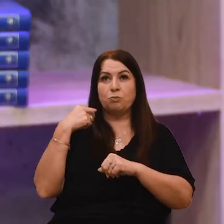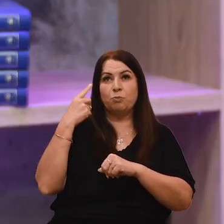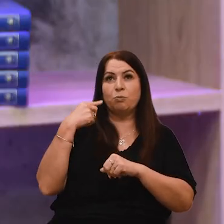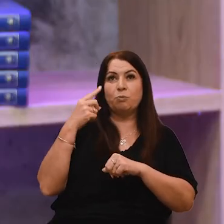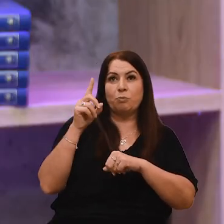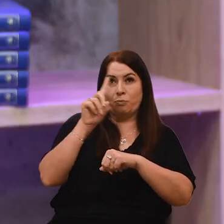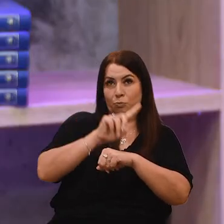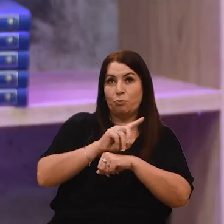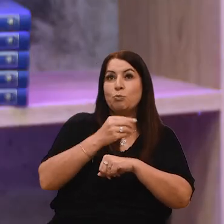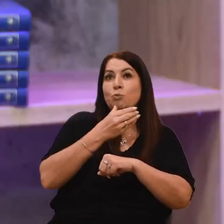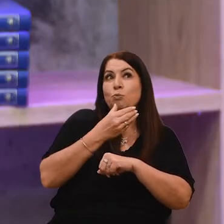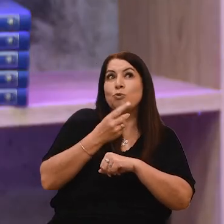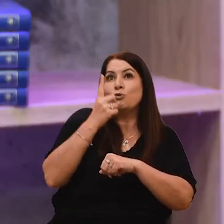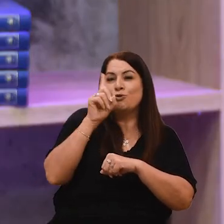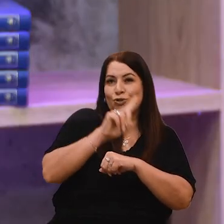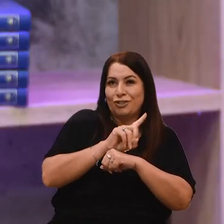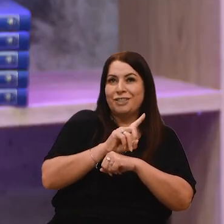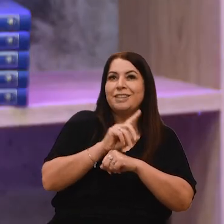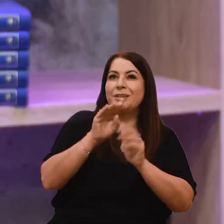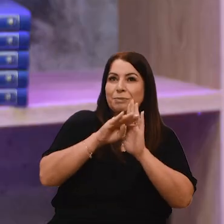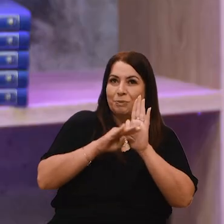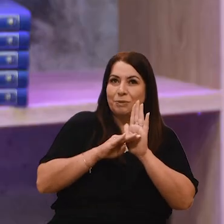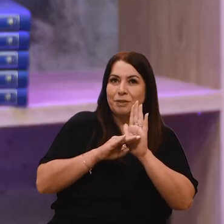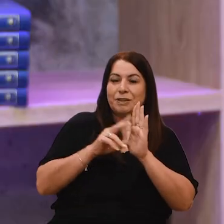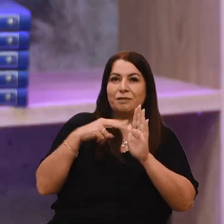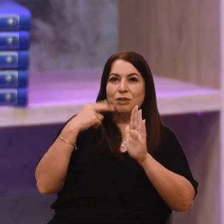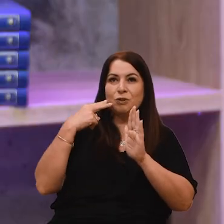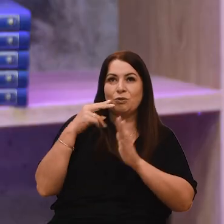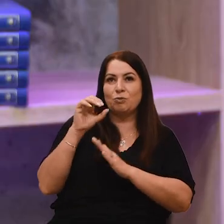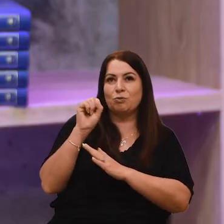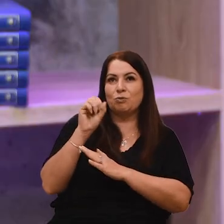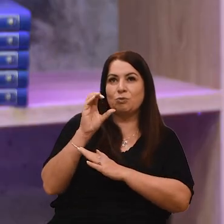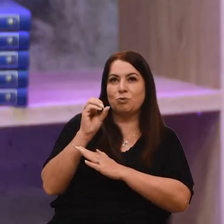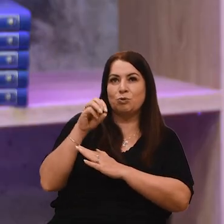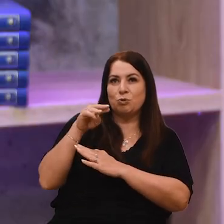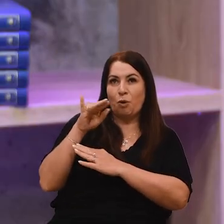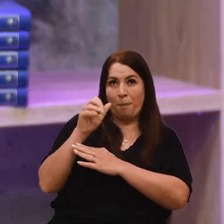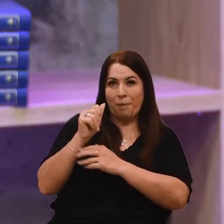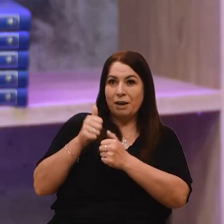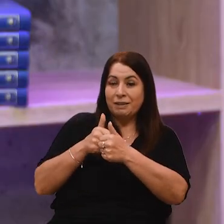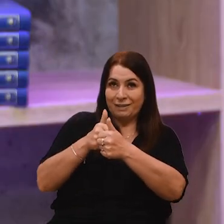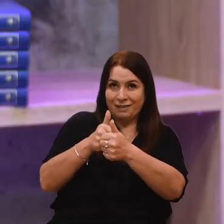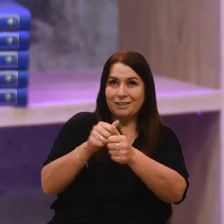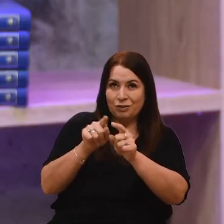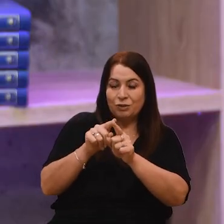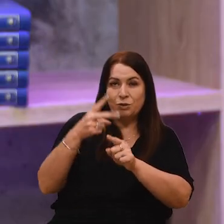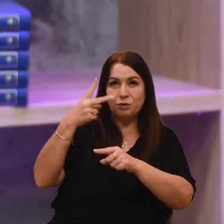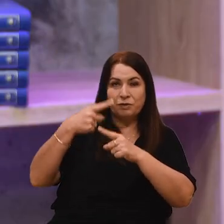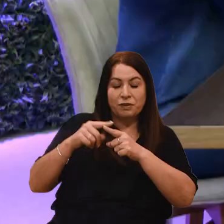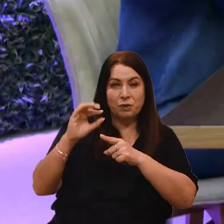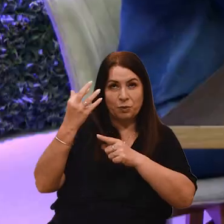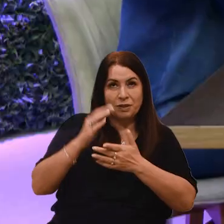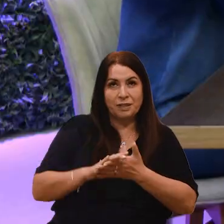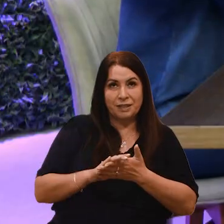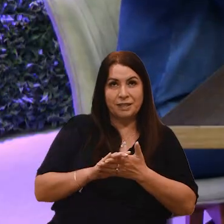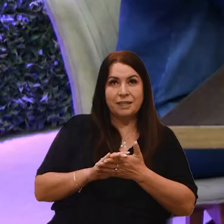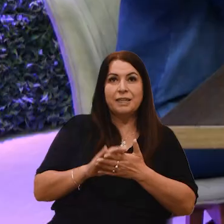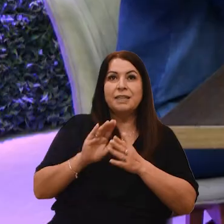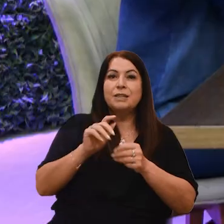que inclusive também abraça o programa Vereador e Vereadora Sombra, Sim. que é a segunda vez que acontece.